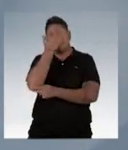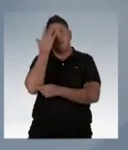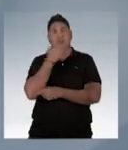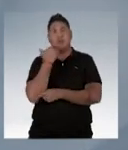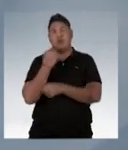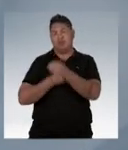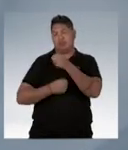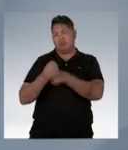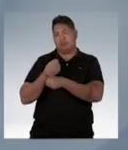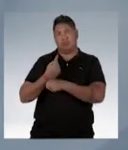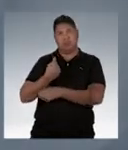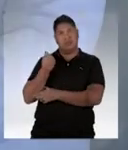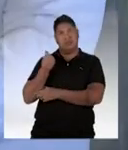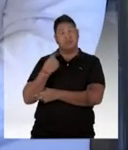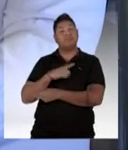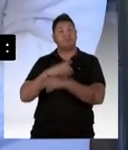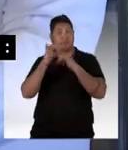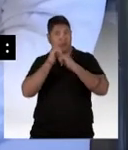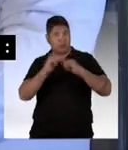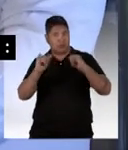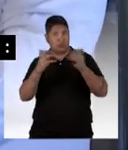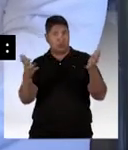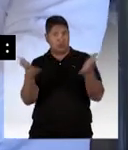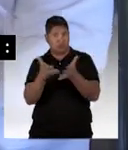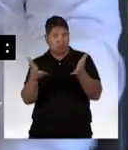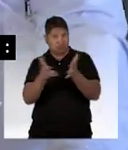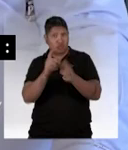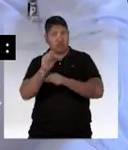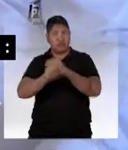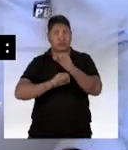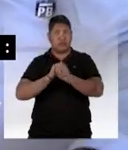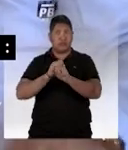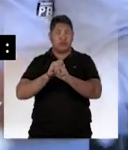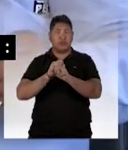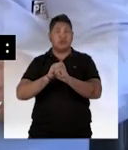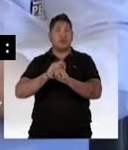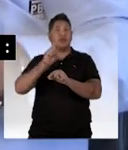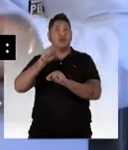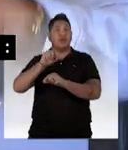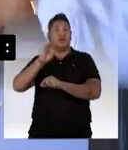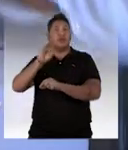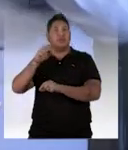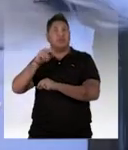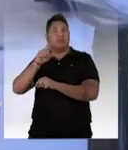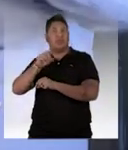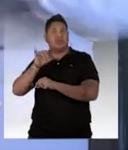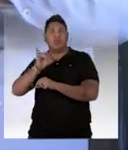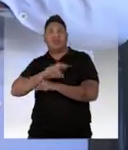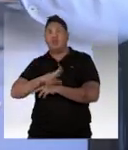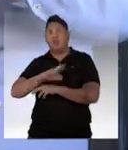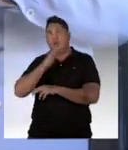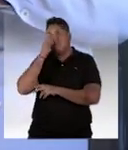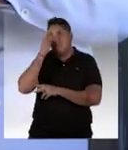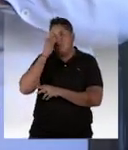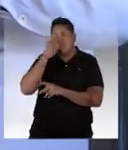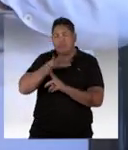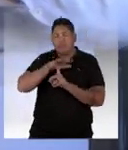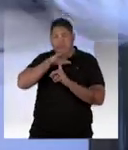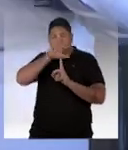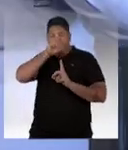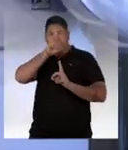morreu no ano passado. Nós temos uma campanha hoje que é benzeno não é flor que se